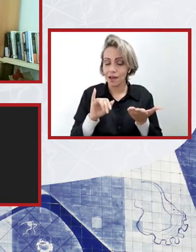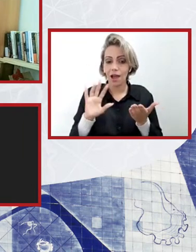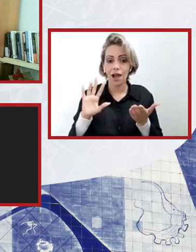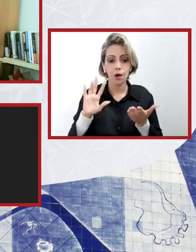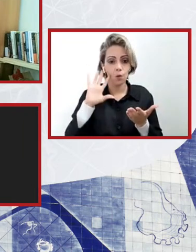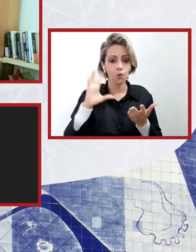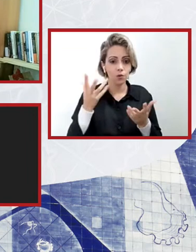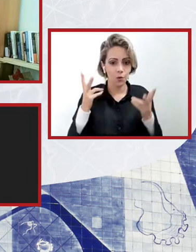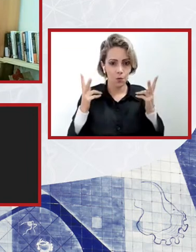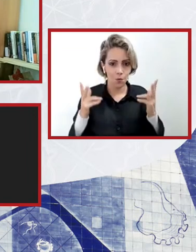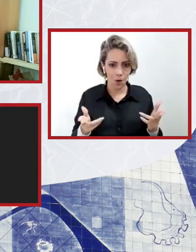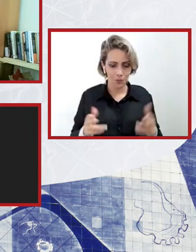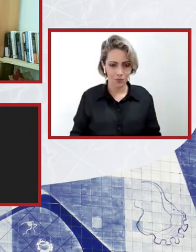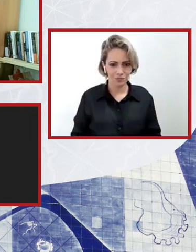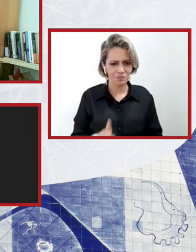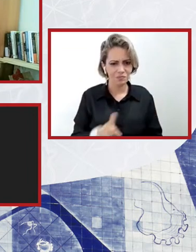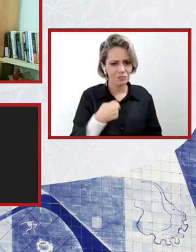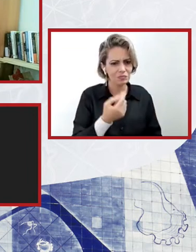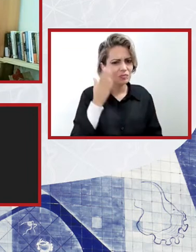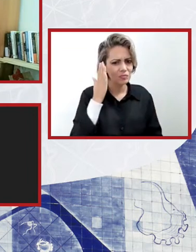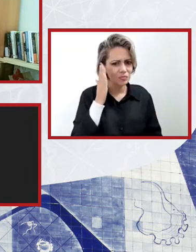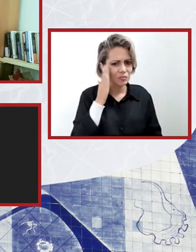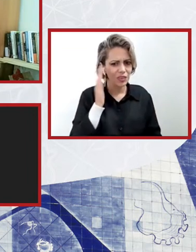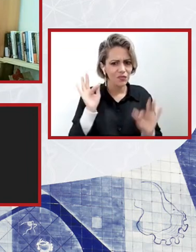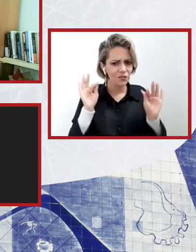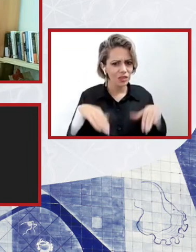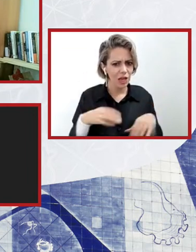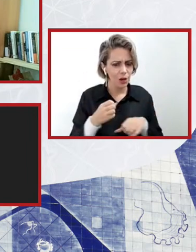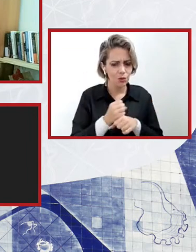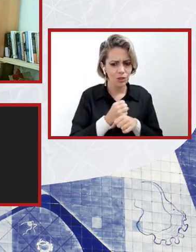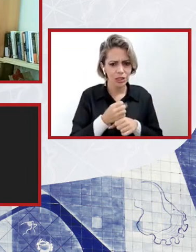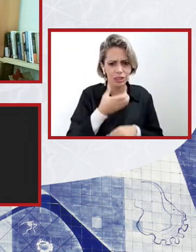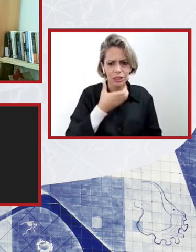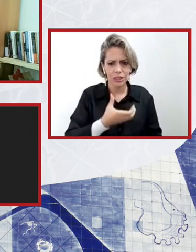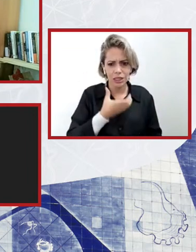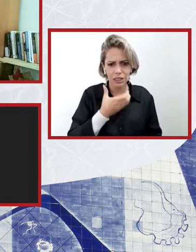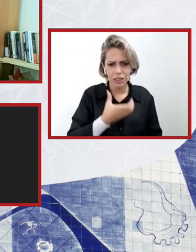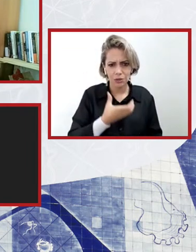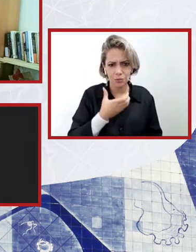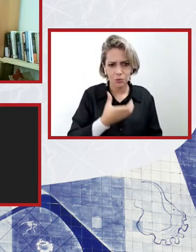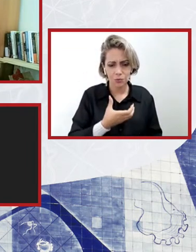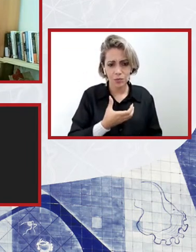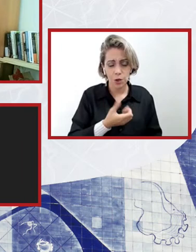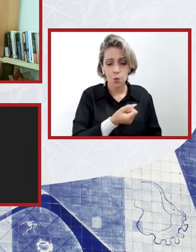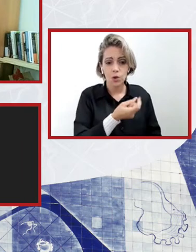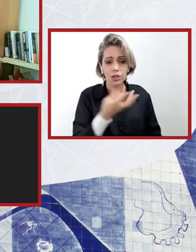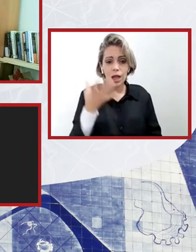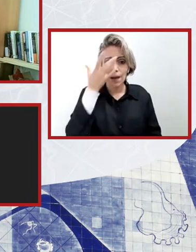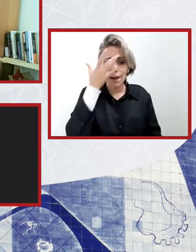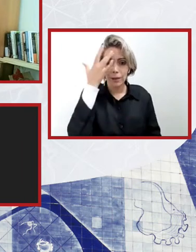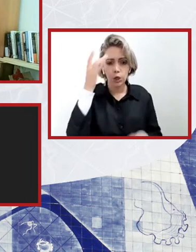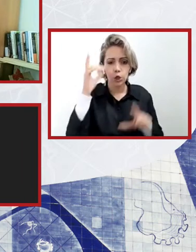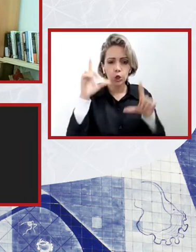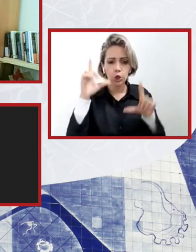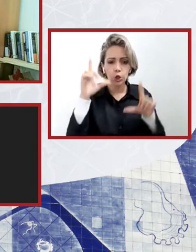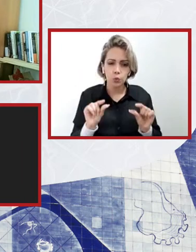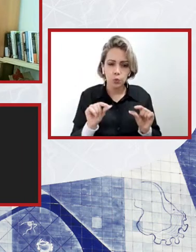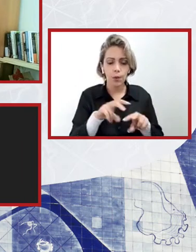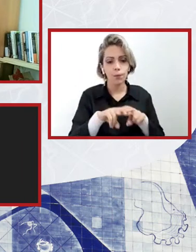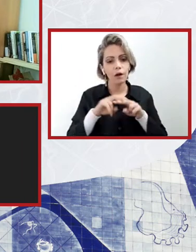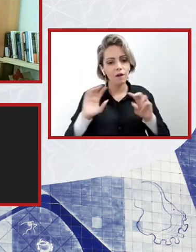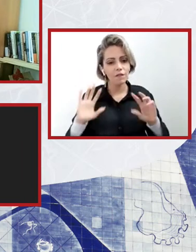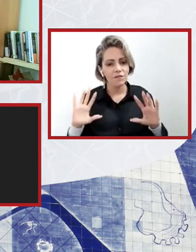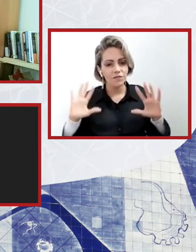que dezembro, final de ano, o público diminui bastante, né? Porque tem as festas tipo de ano,